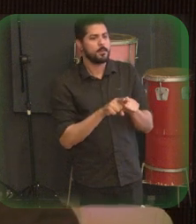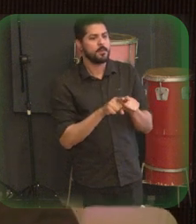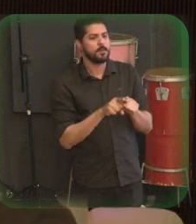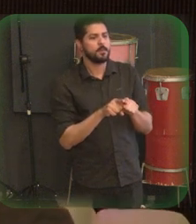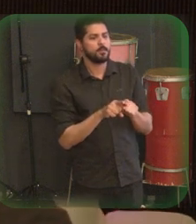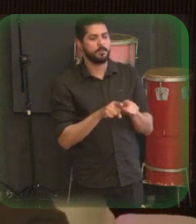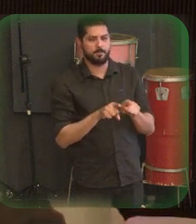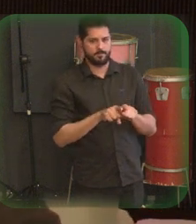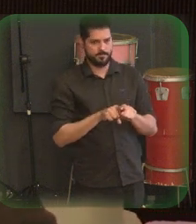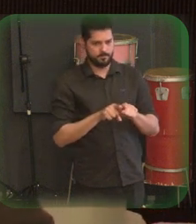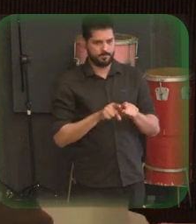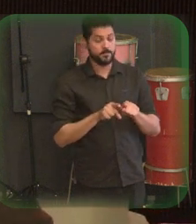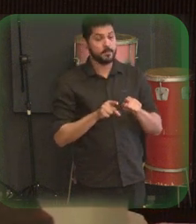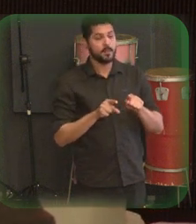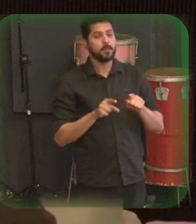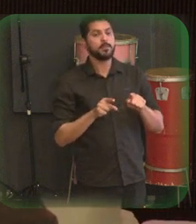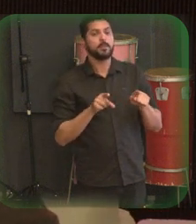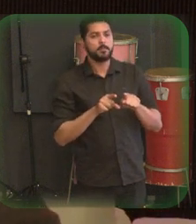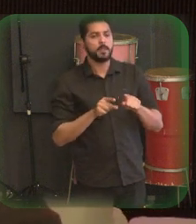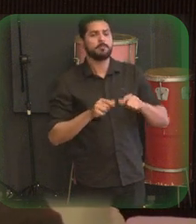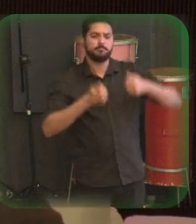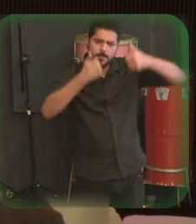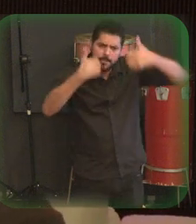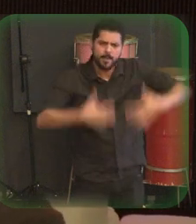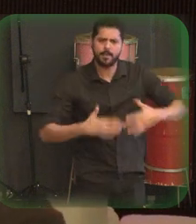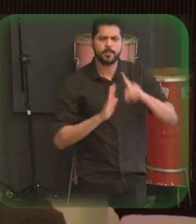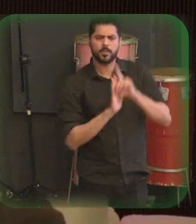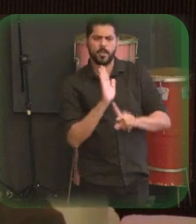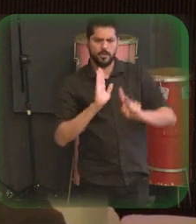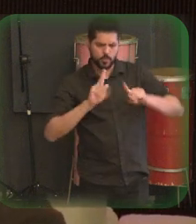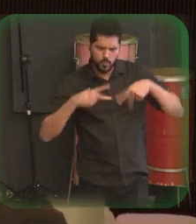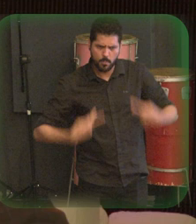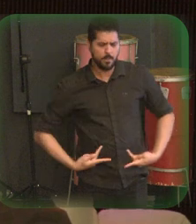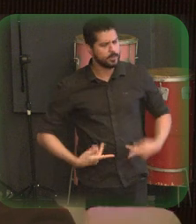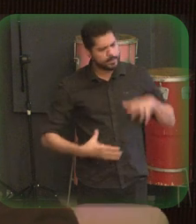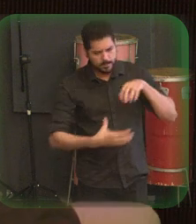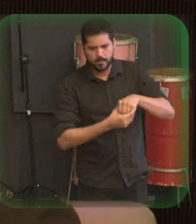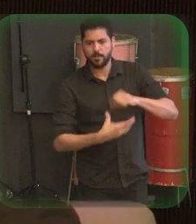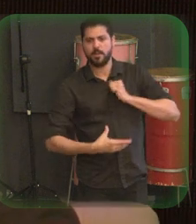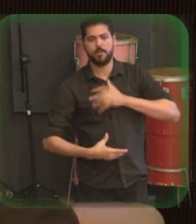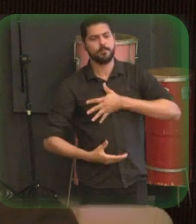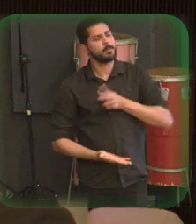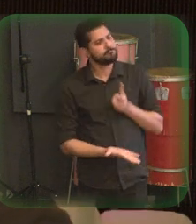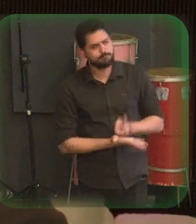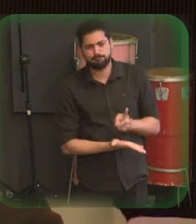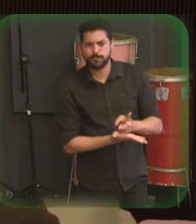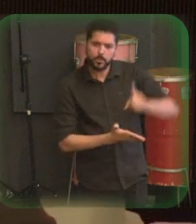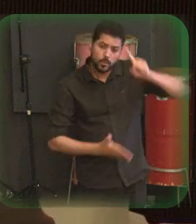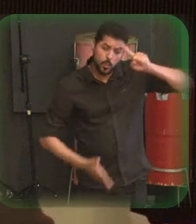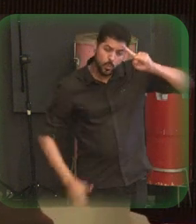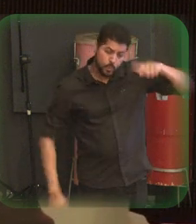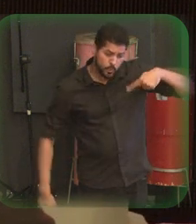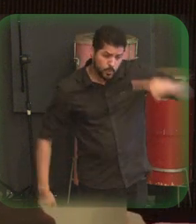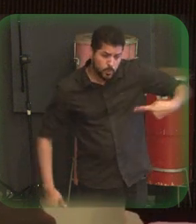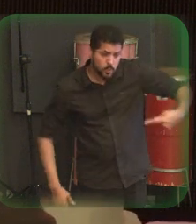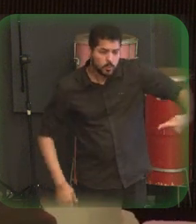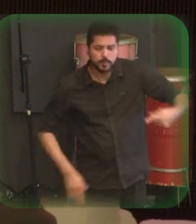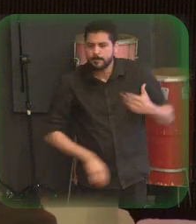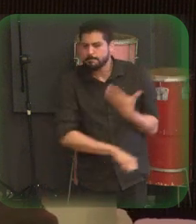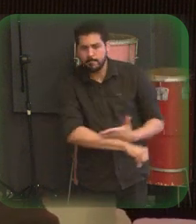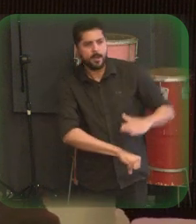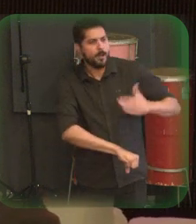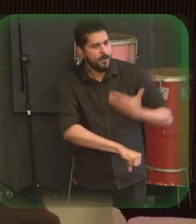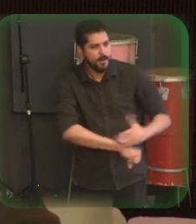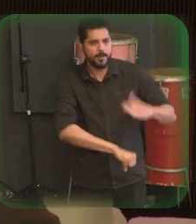domicílio. Afirmação dos direitos humanos como prática cotidiana de todos os sujeitos em todas as instâncias e procedimentos que compõem